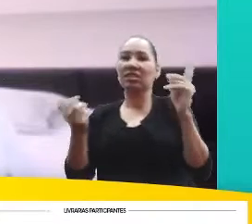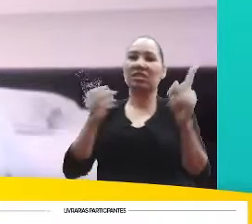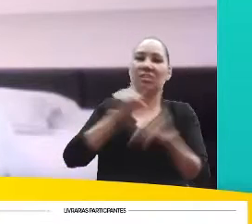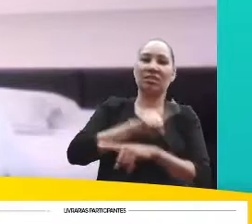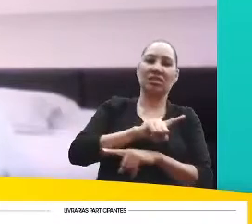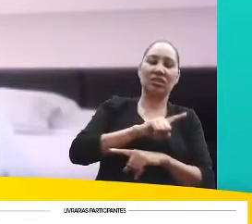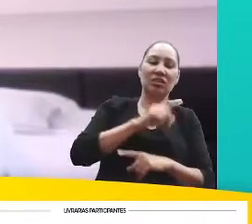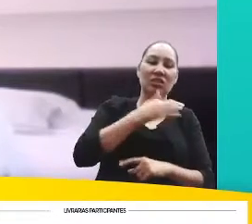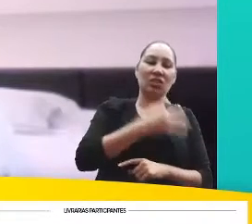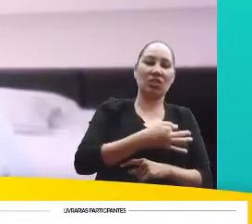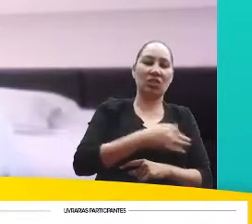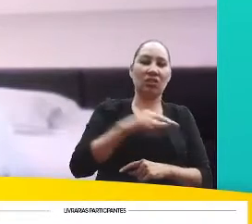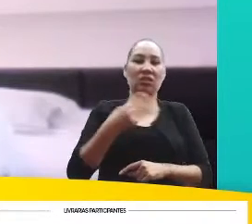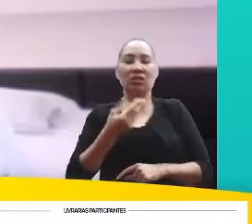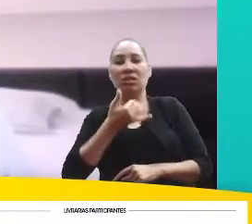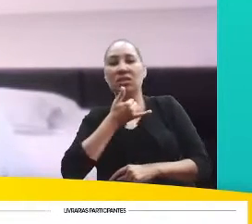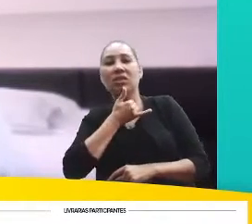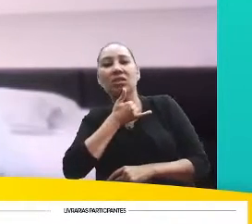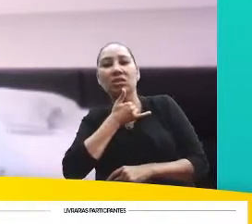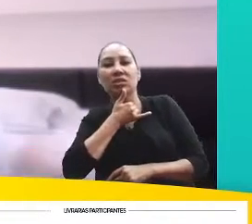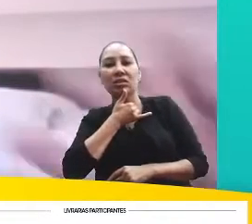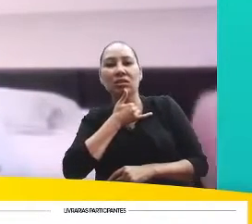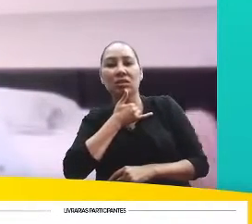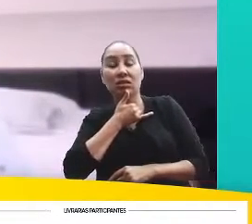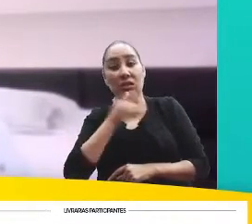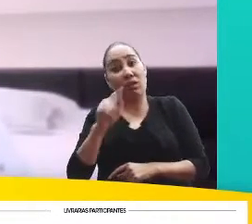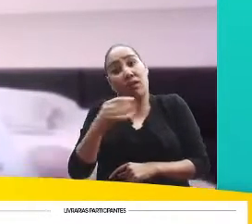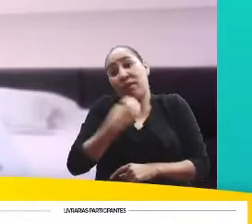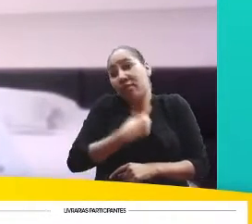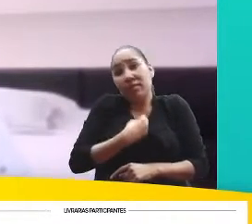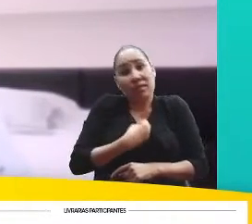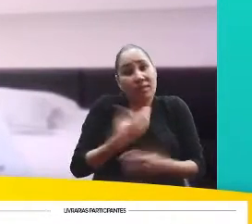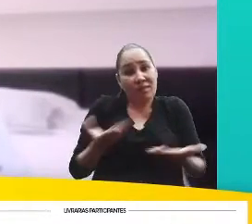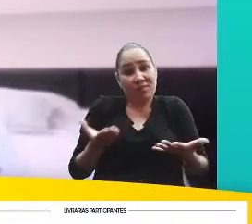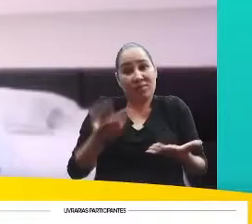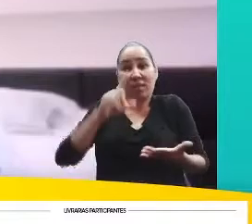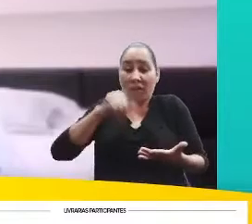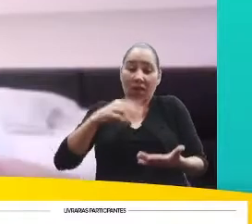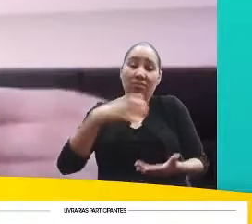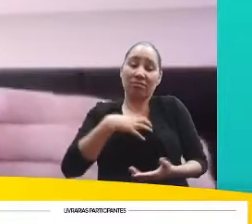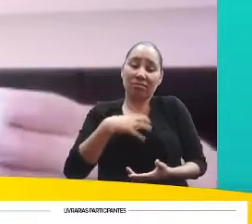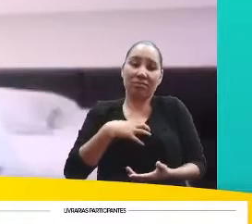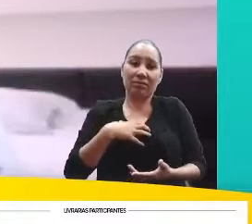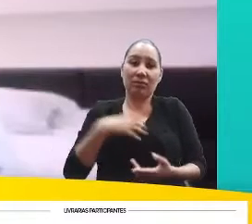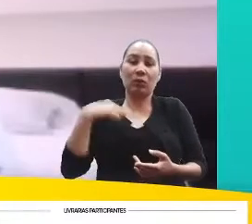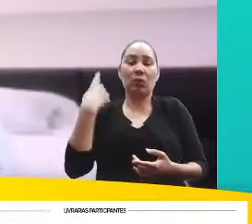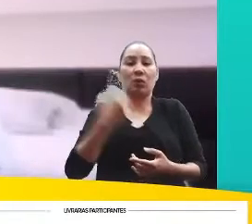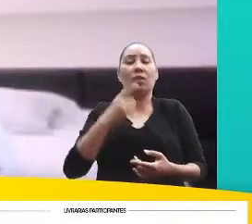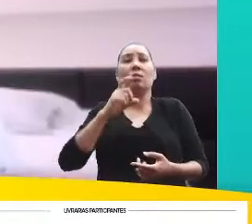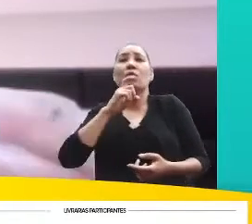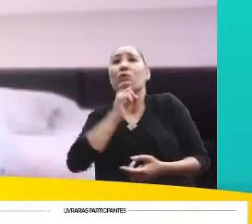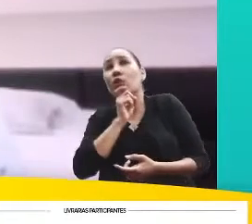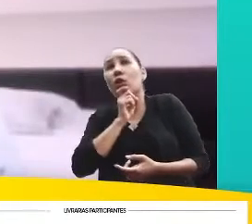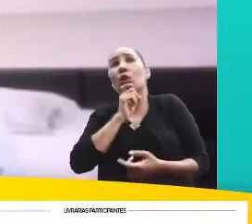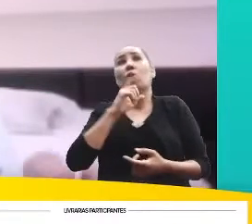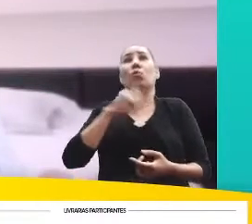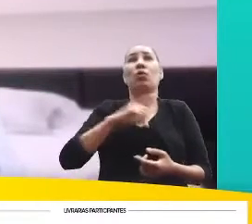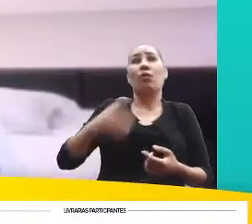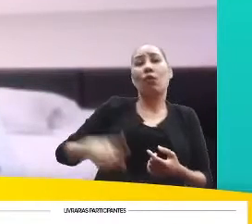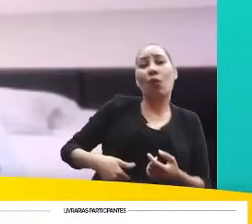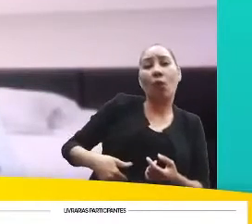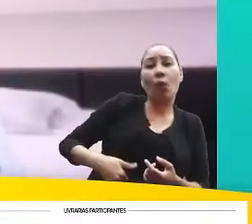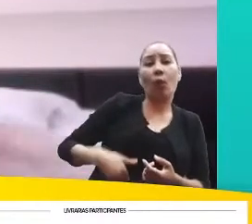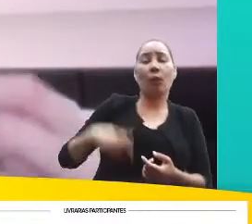ou tristeza. Não importa, é da natureza, é da nossa vida. A vida é assim. Nós passamos frio, nós passamos